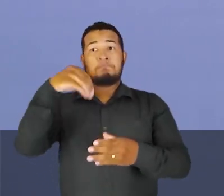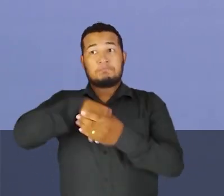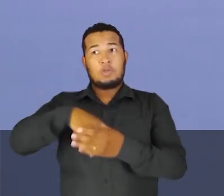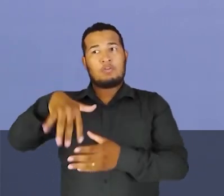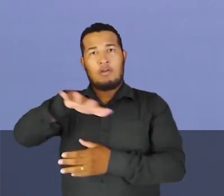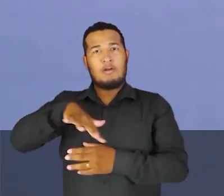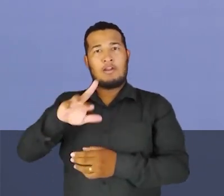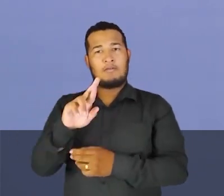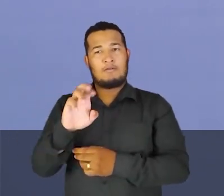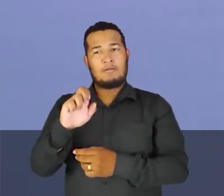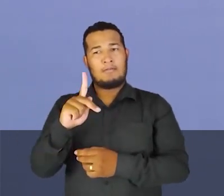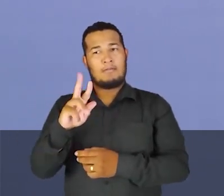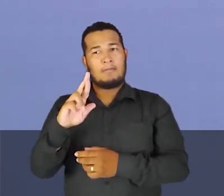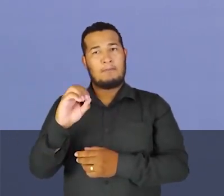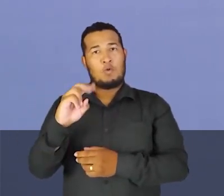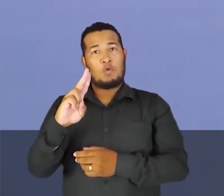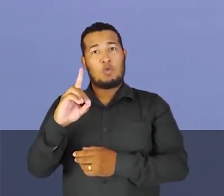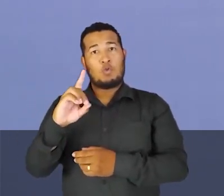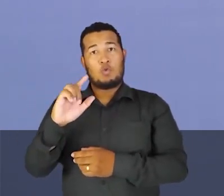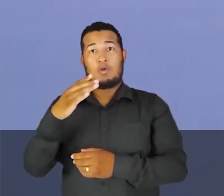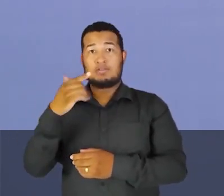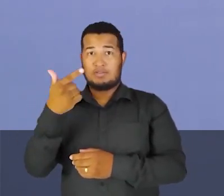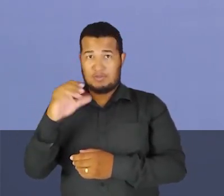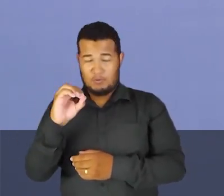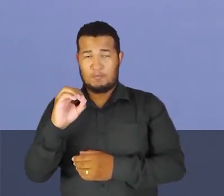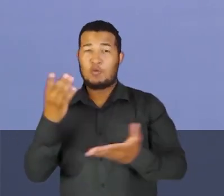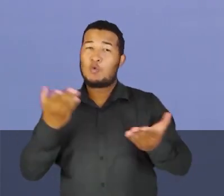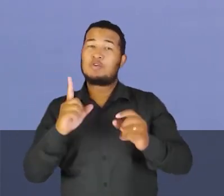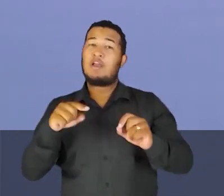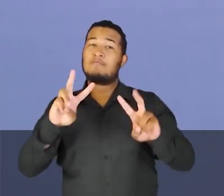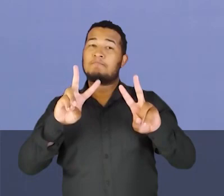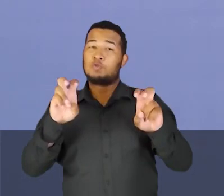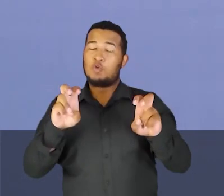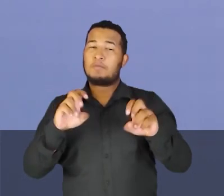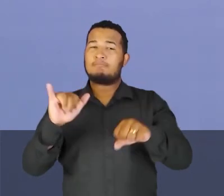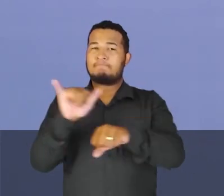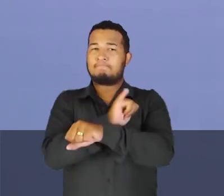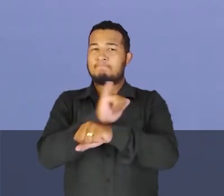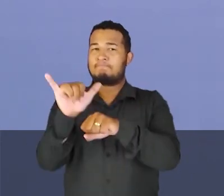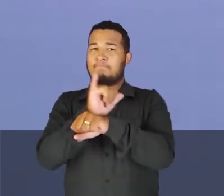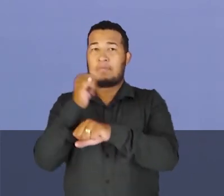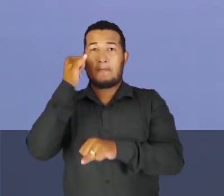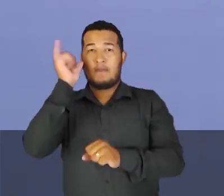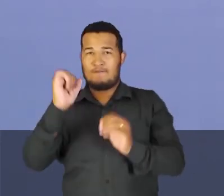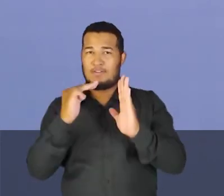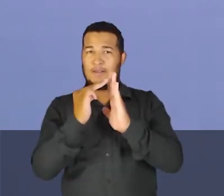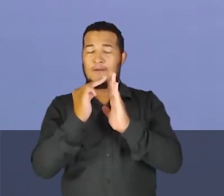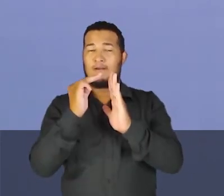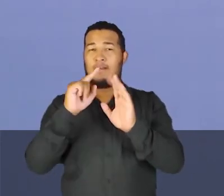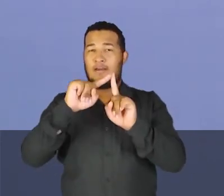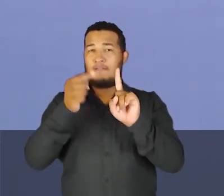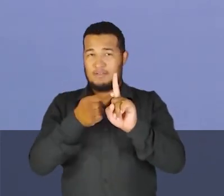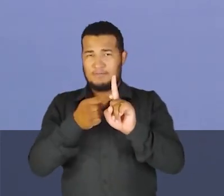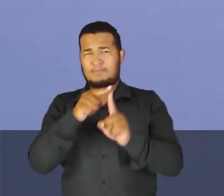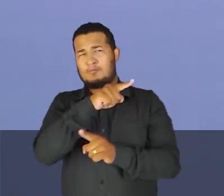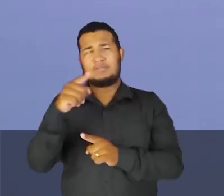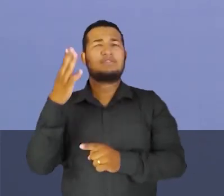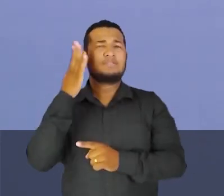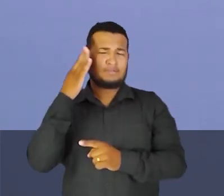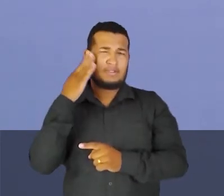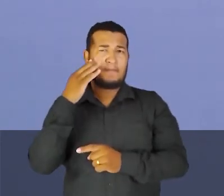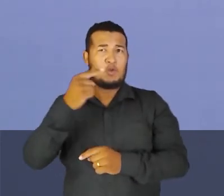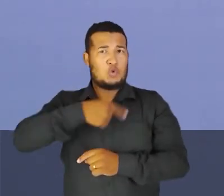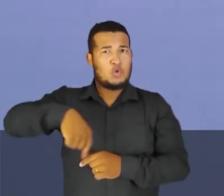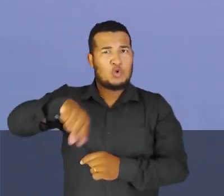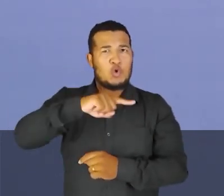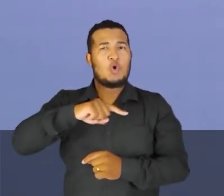de reprodução. O tema da aula de hoje é sobre métodos contraceptivos. Você sabe muito bem que nós,